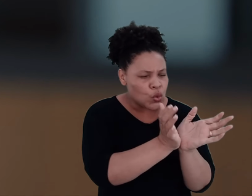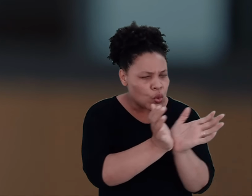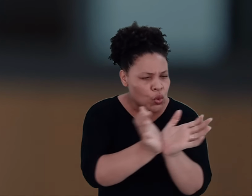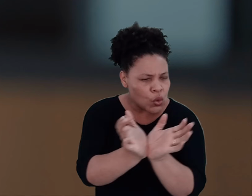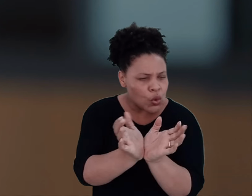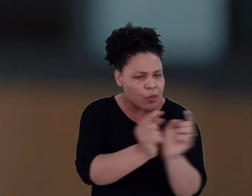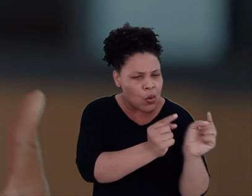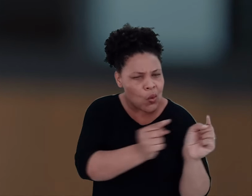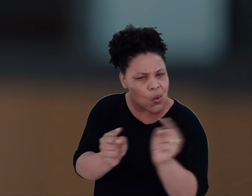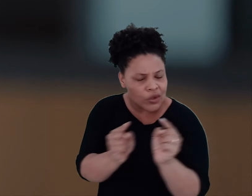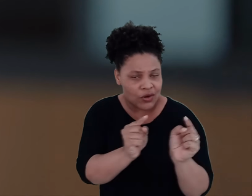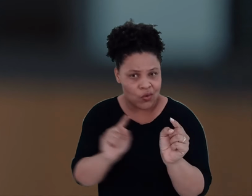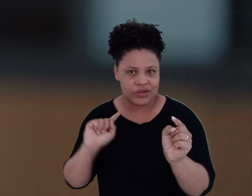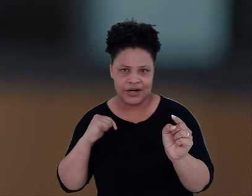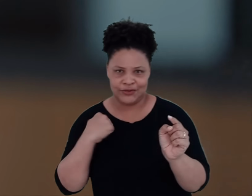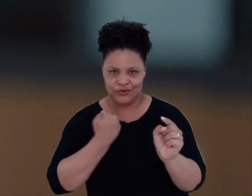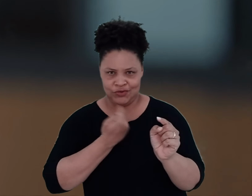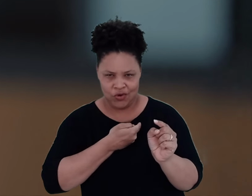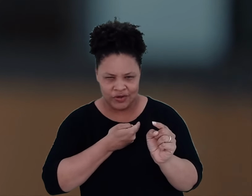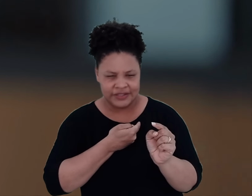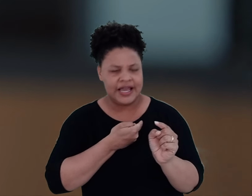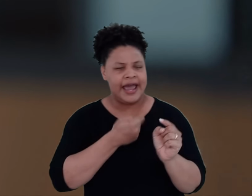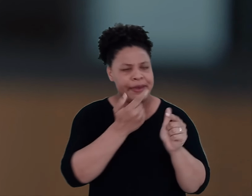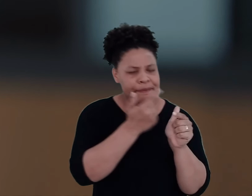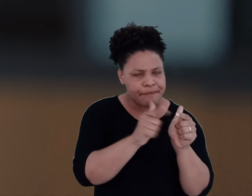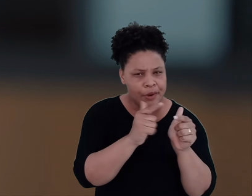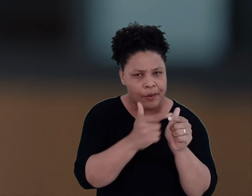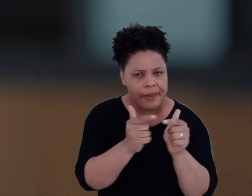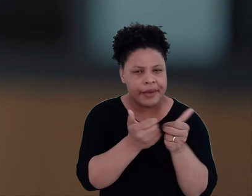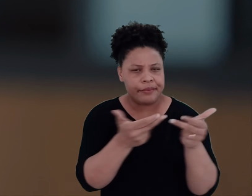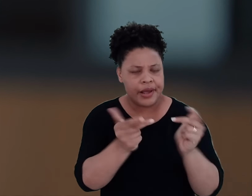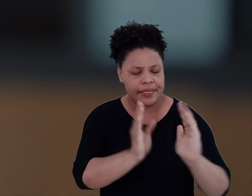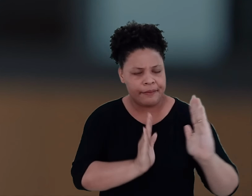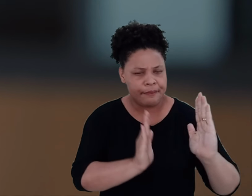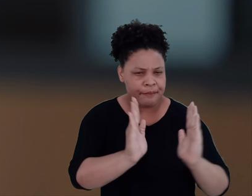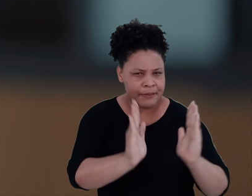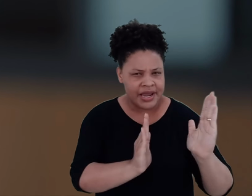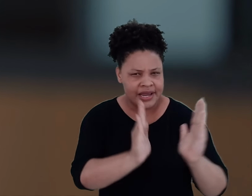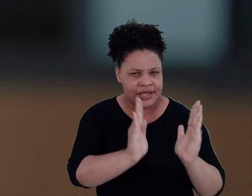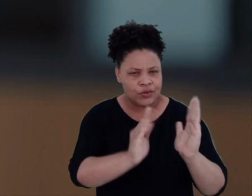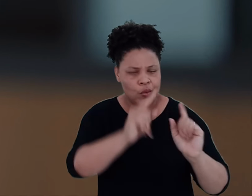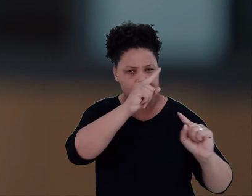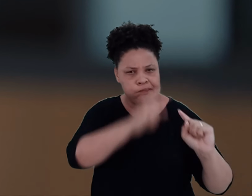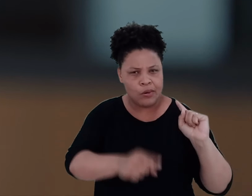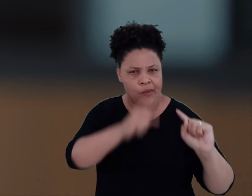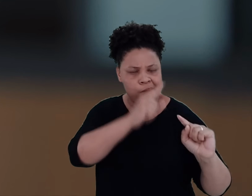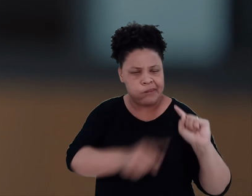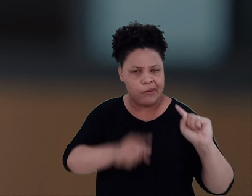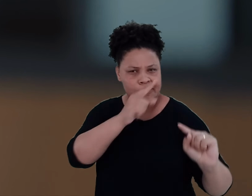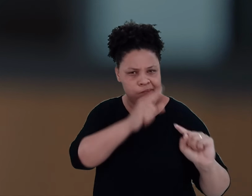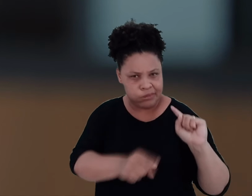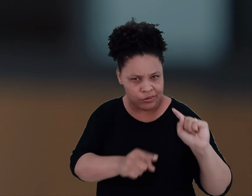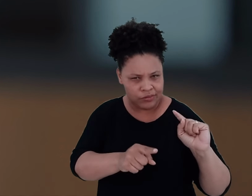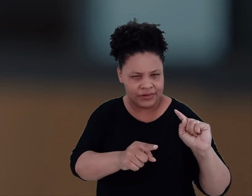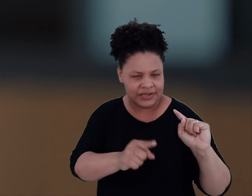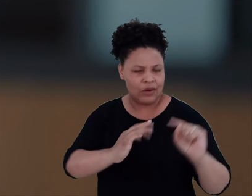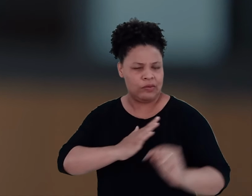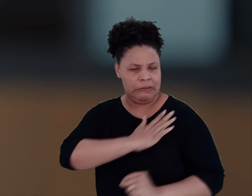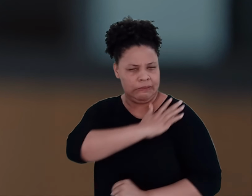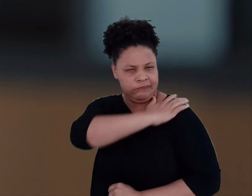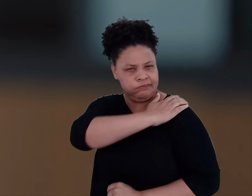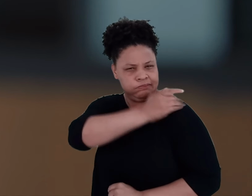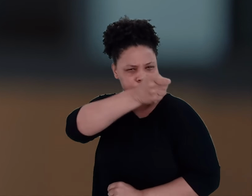emancipação geraram problemas para a organização social negra durante períodos de cerceamento das liberdades civis, como no período